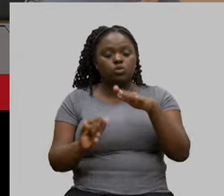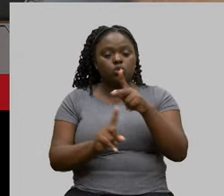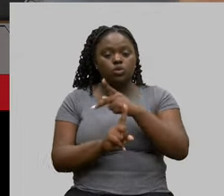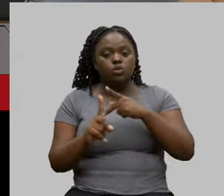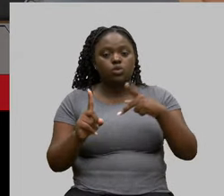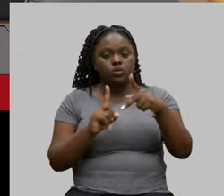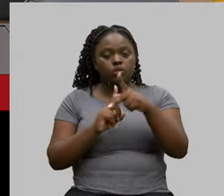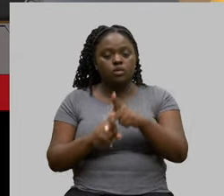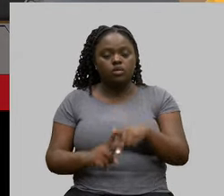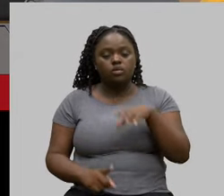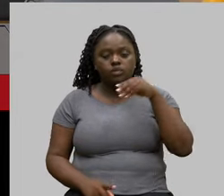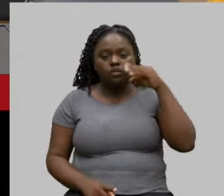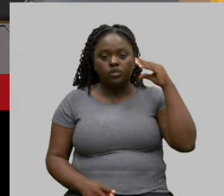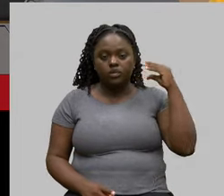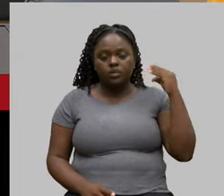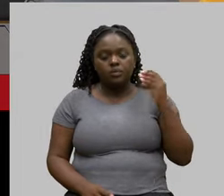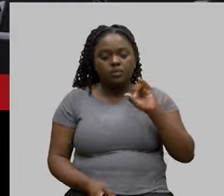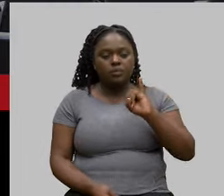Minas Gerais